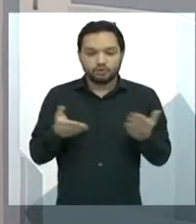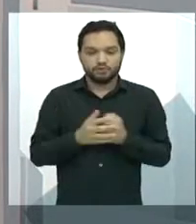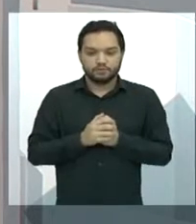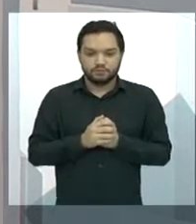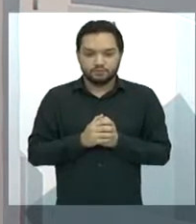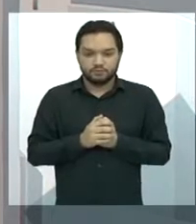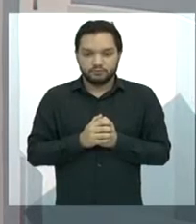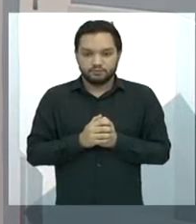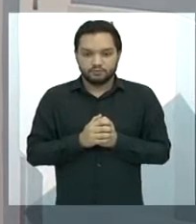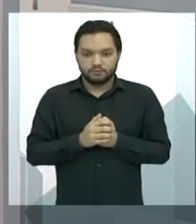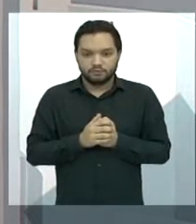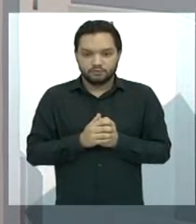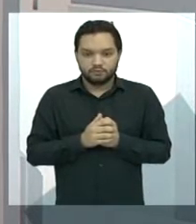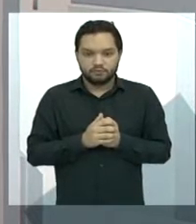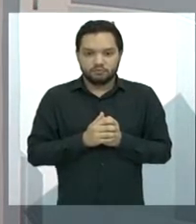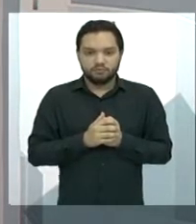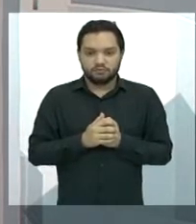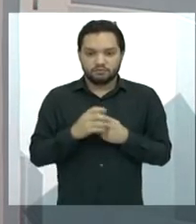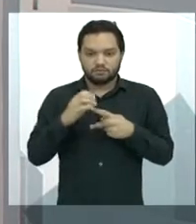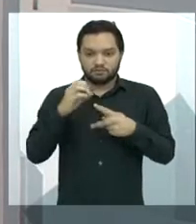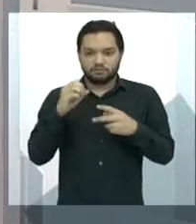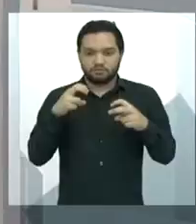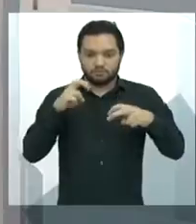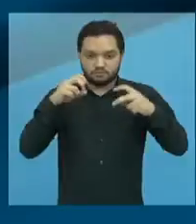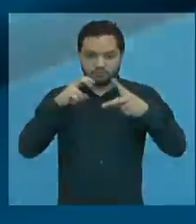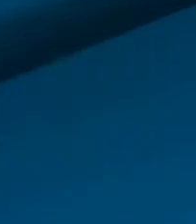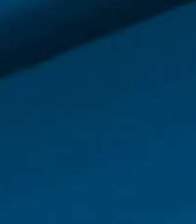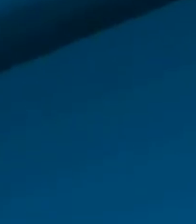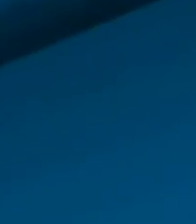Bem. Plenário da cidade, volta em 1 minuto, aguarde.